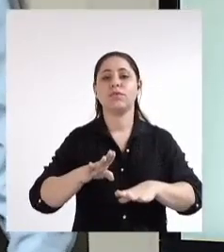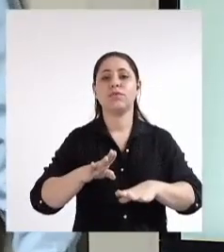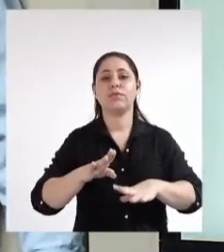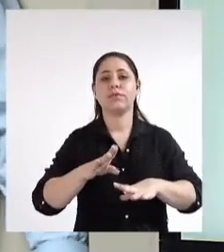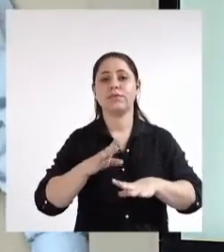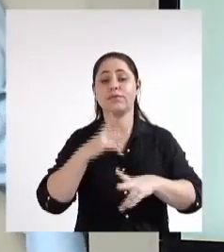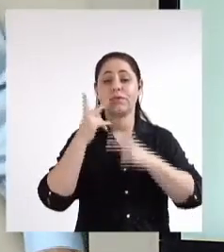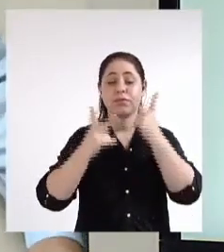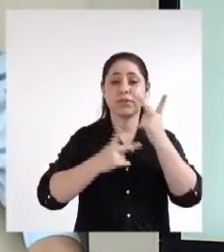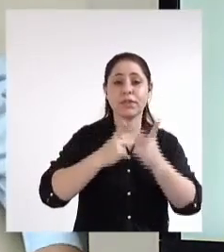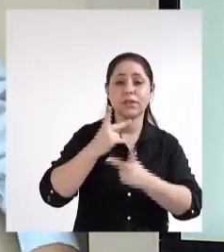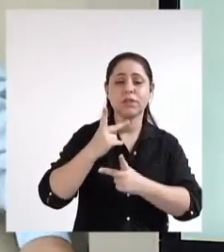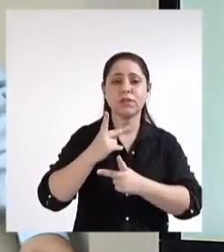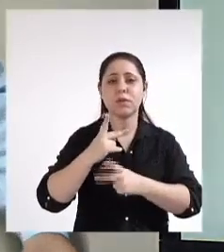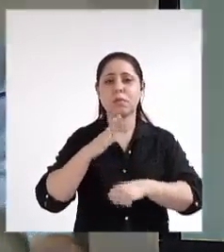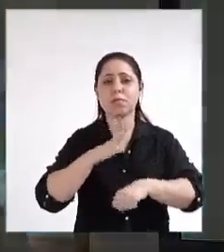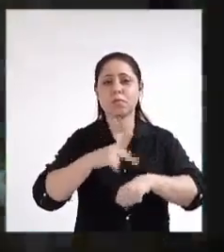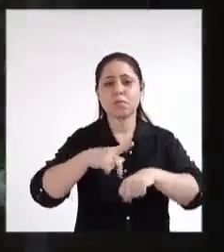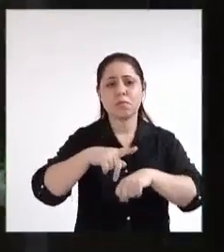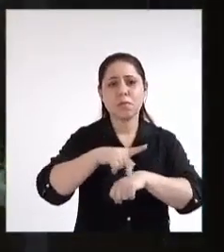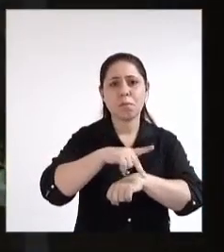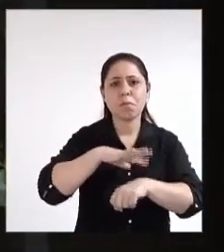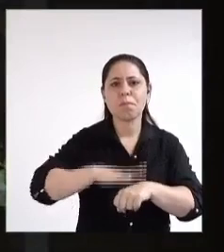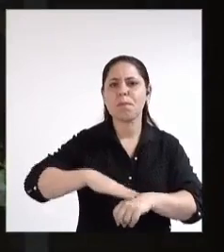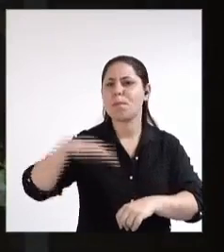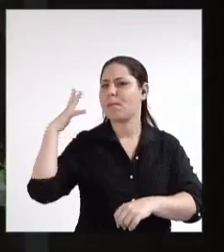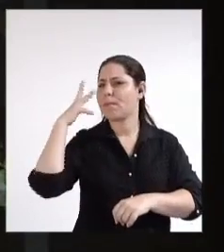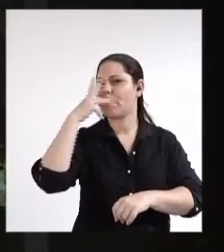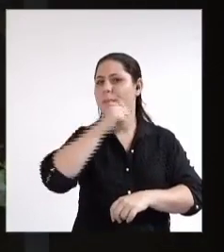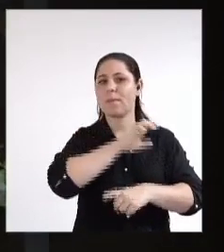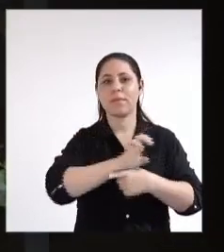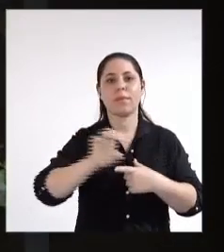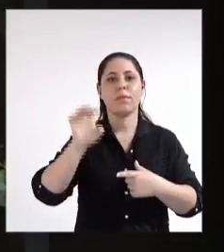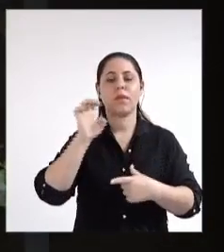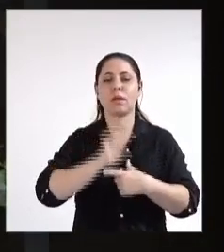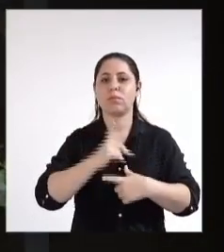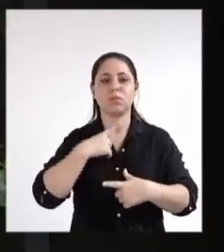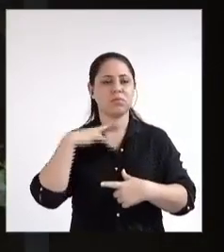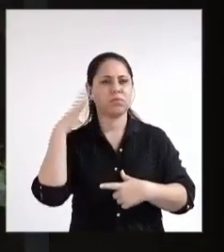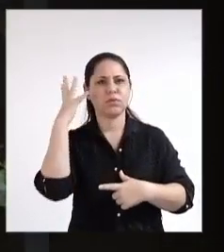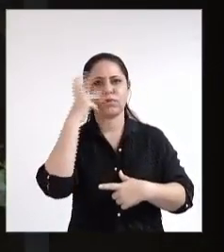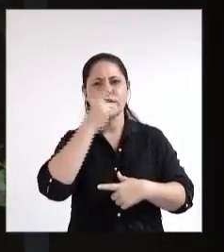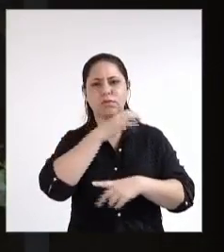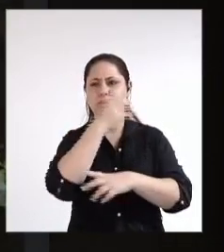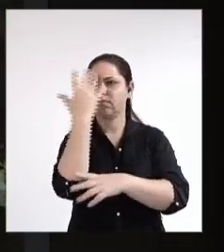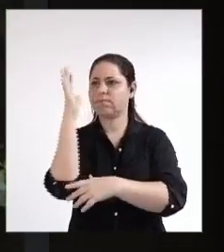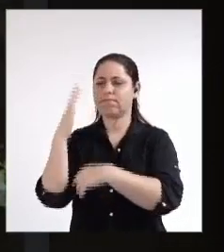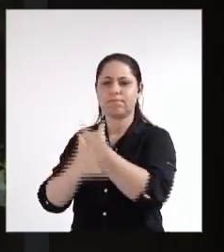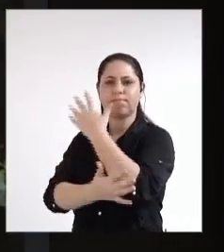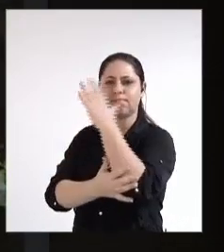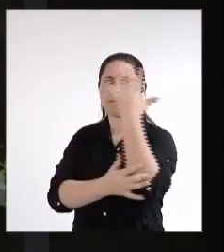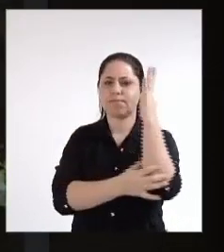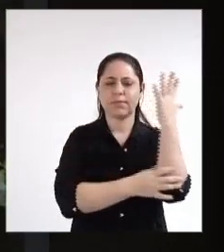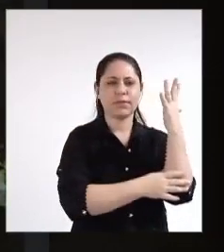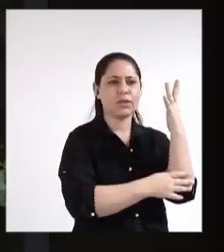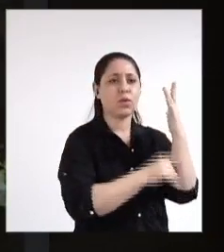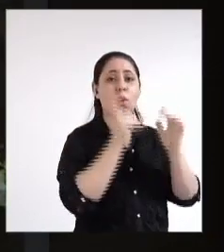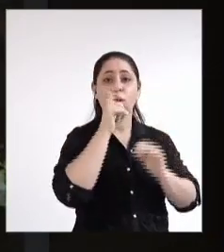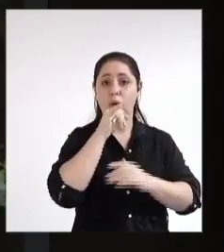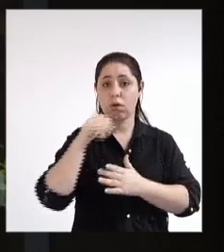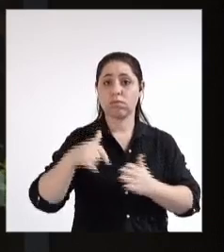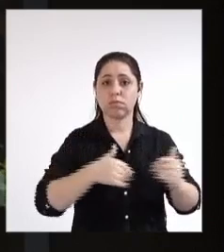bonito do estado eu tô quase eu já concorda tem uma visão rosa parks adoro nascendo taquari e essa é uma visão